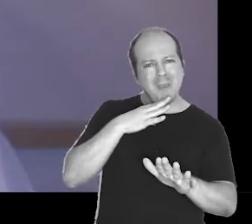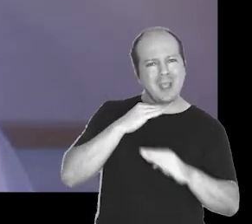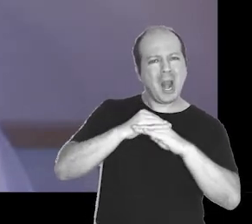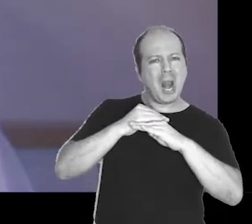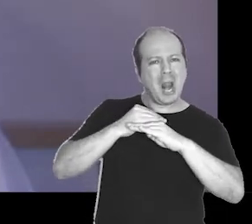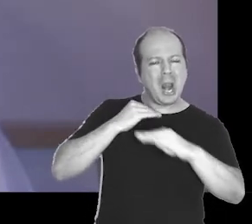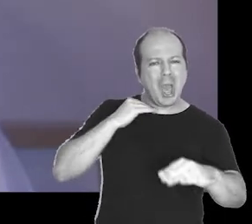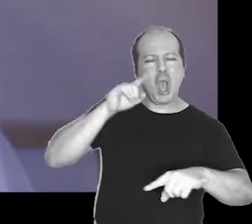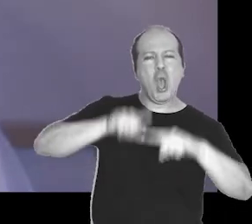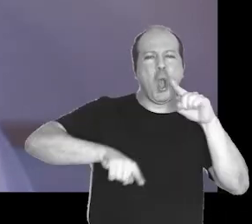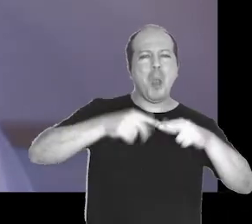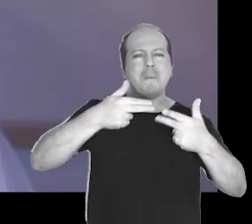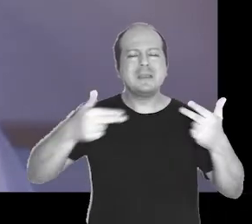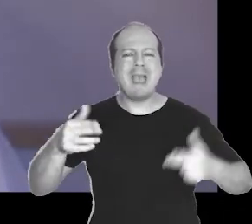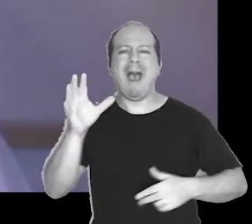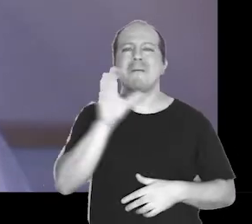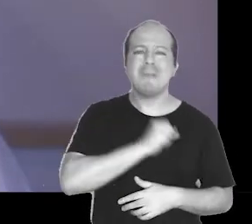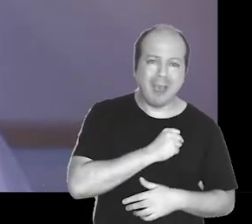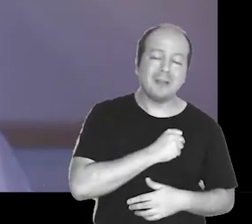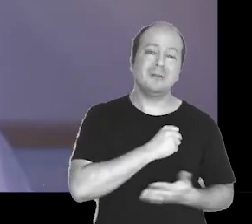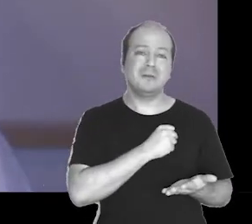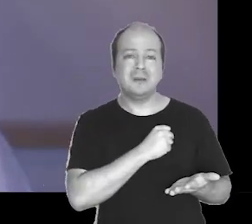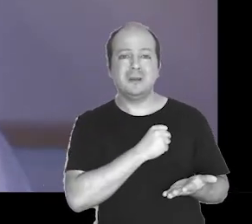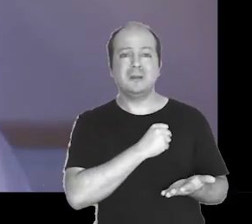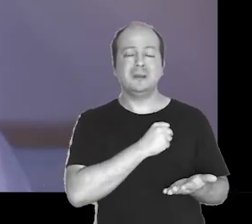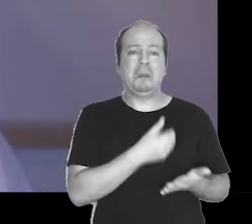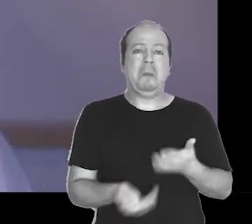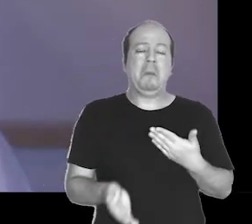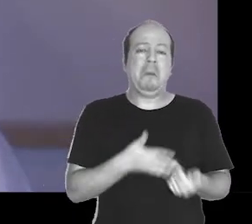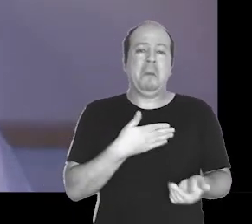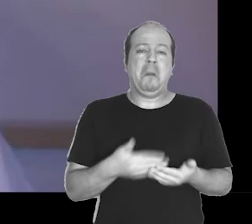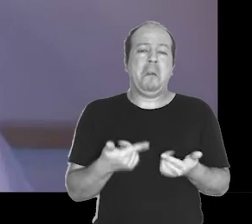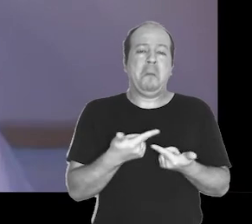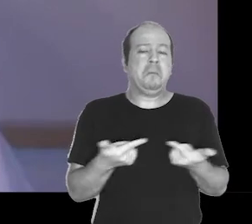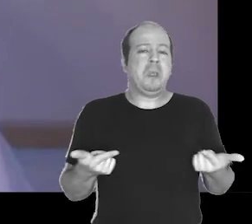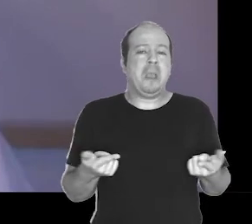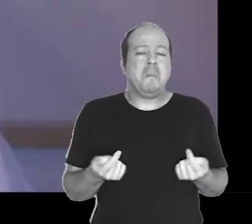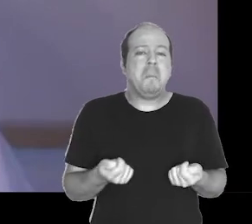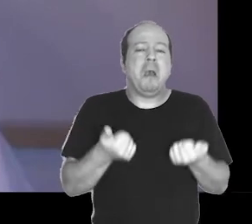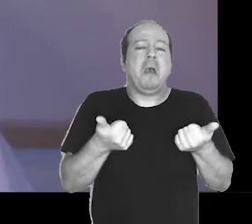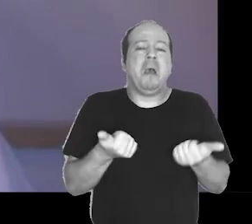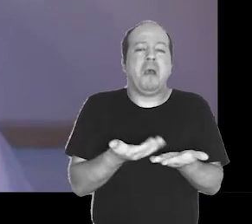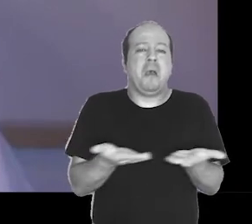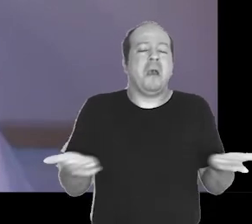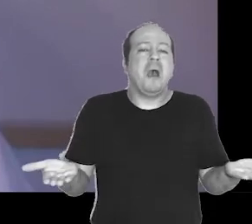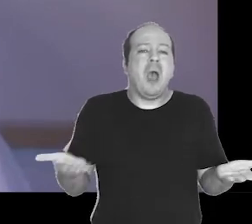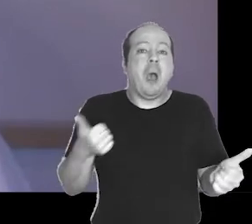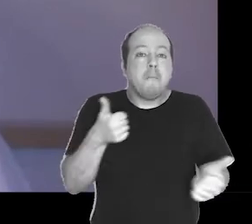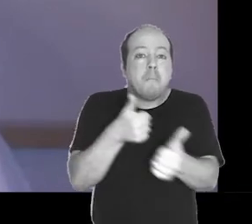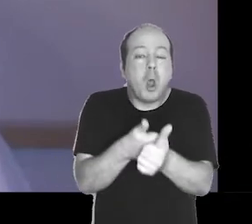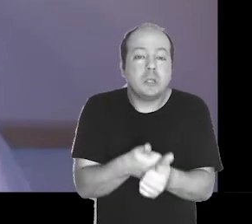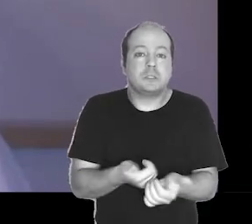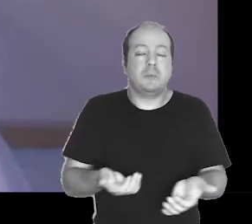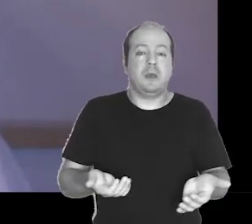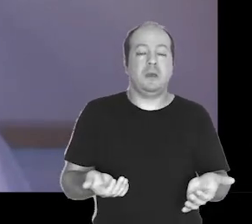do objeto amado, aliás, não raro nos afasta ao invés de nos aproximar.